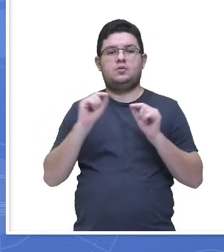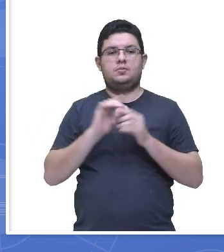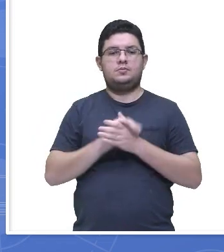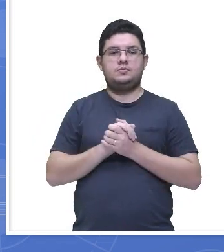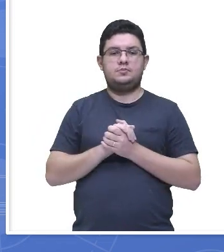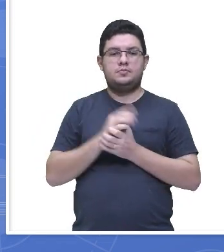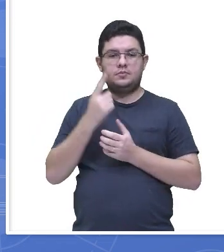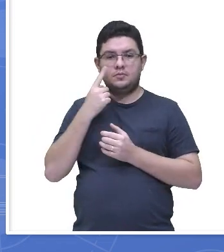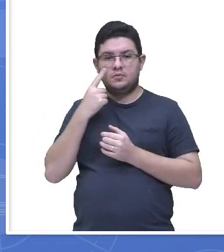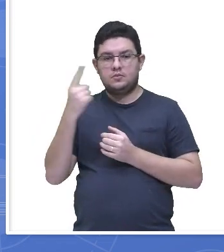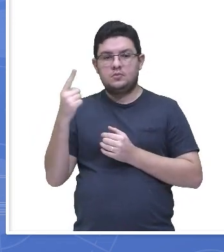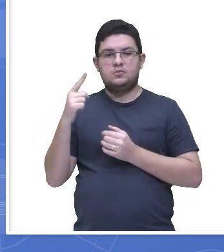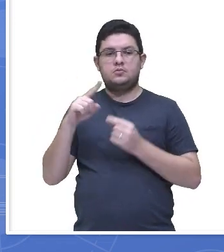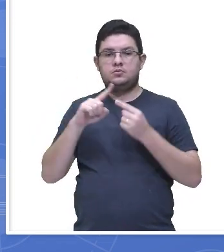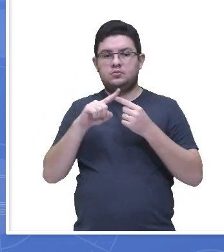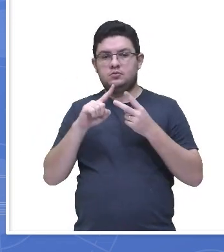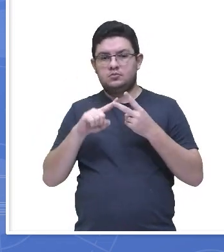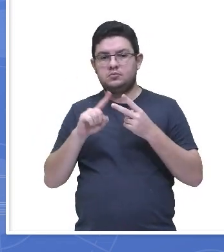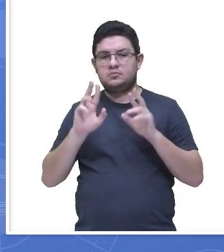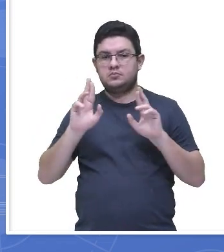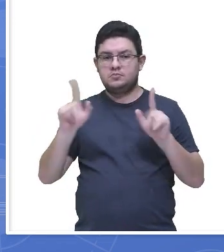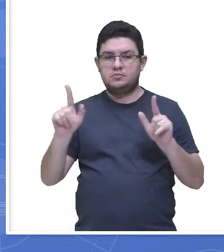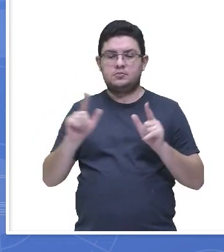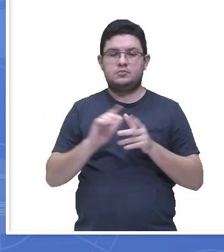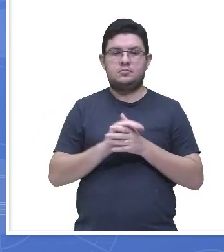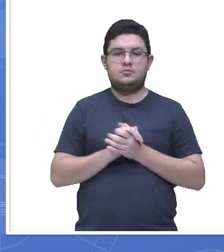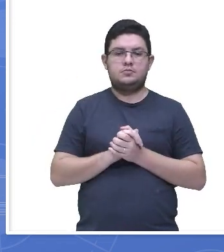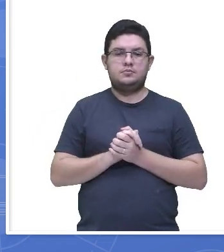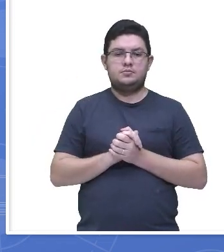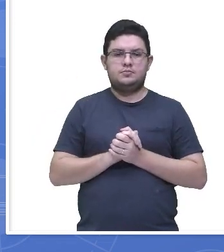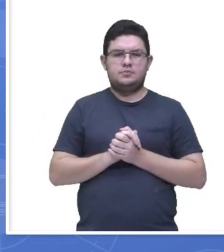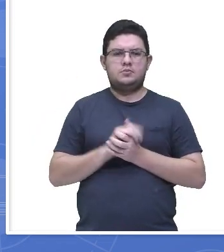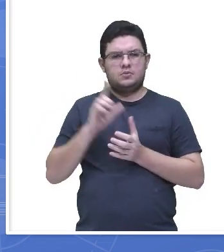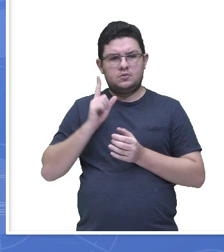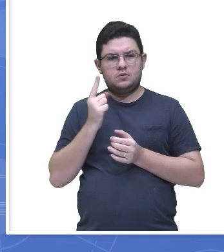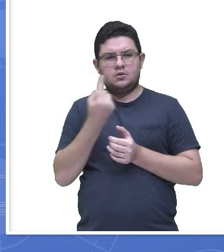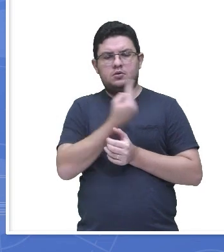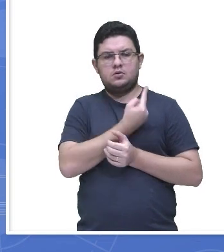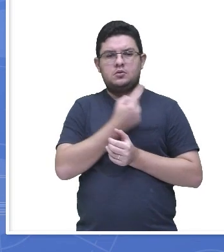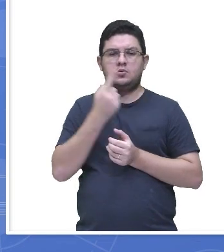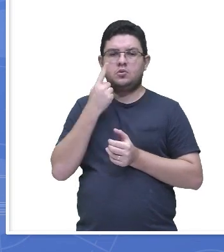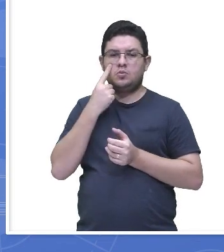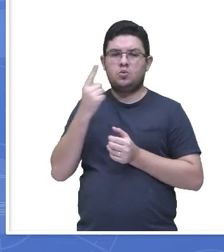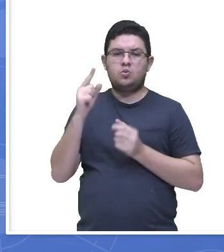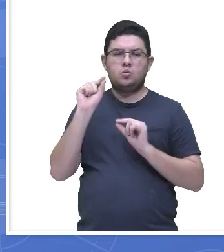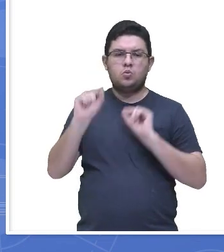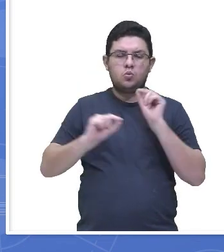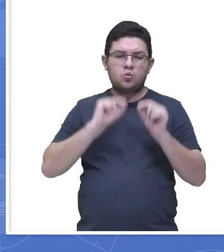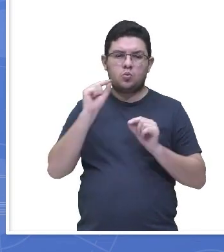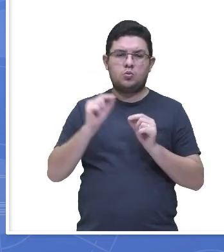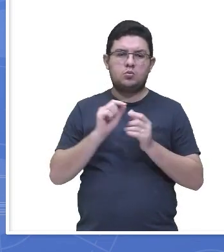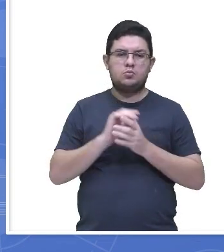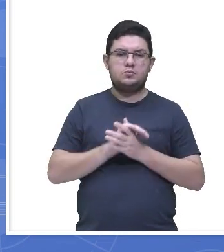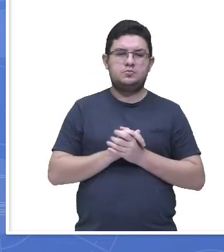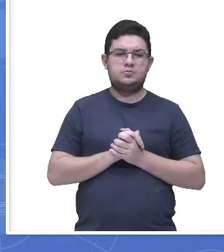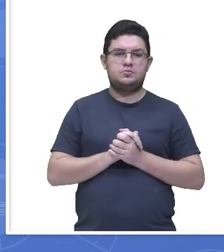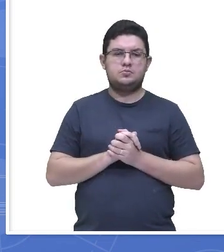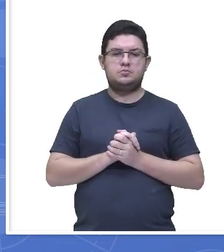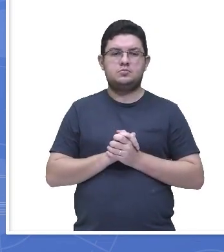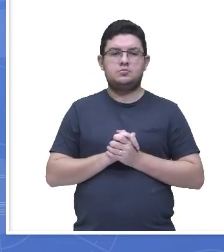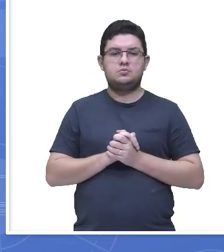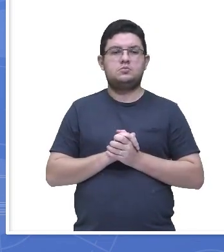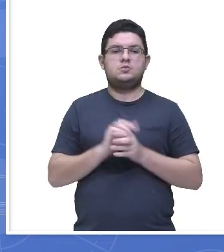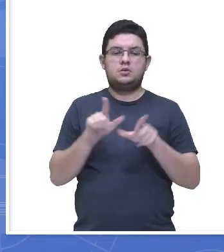diferentes, né, para o gráfico da velocidade. Assim como nós tínhamos lá duas situações para o gráfico da posição, aqui nós temos duas situações